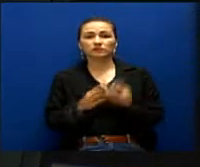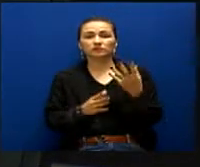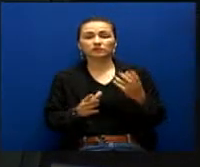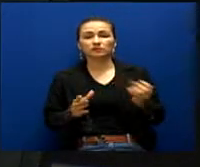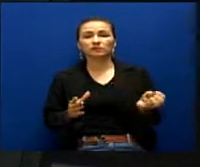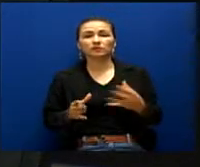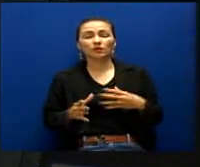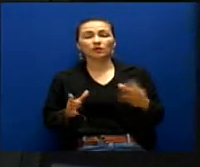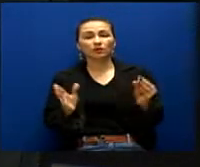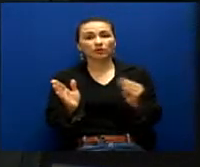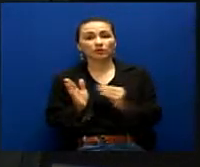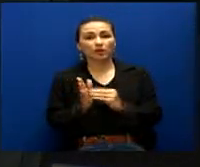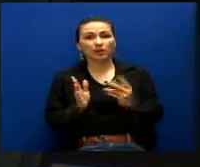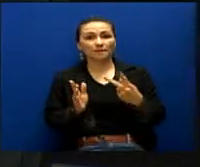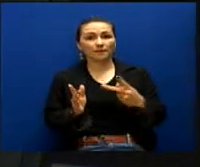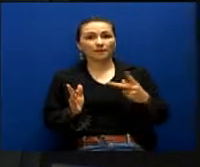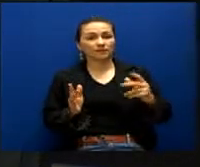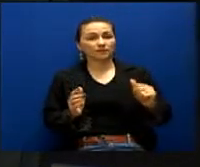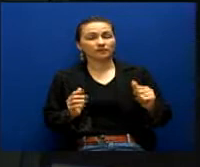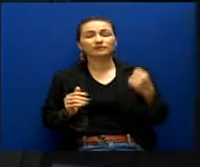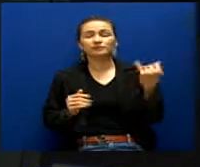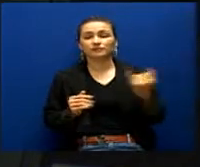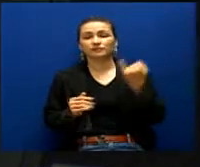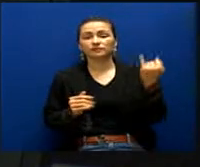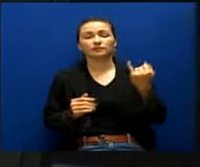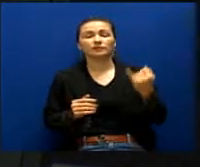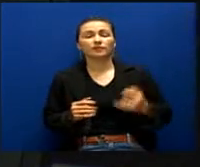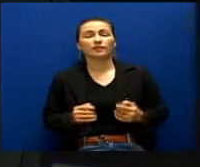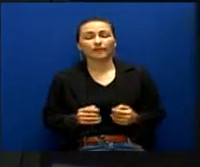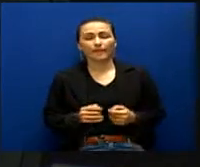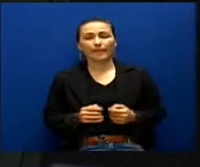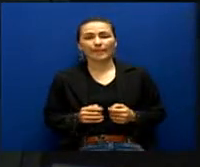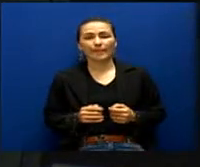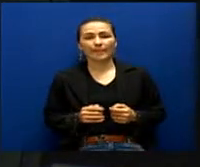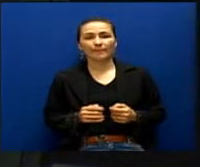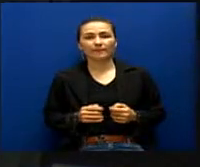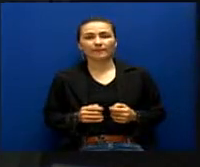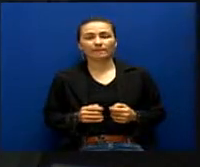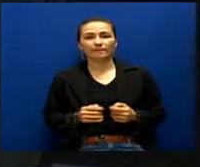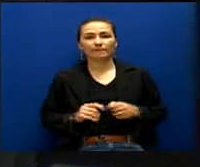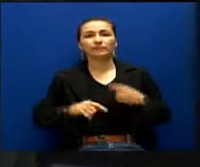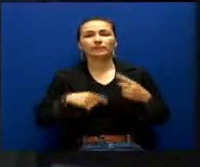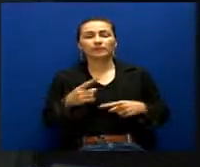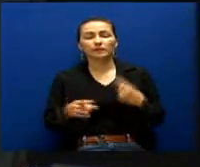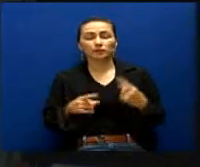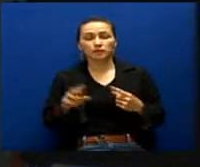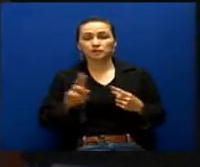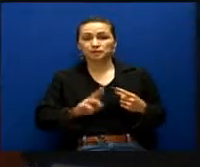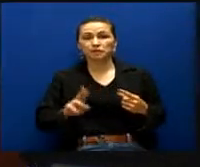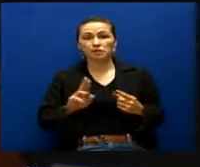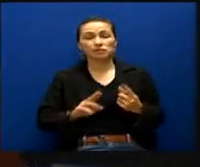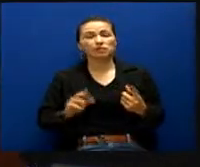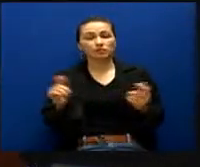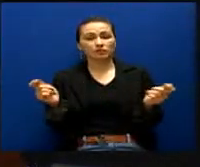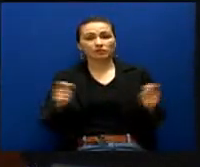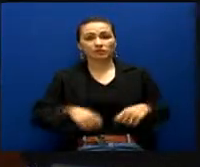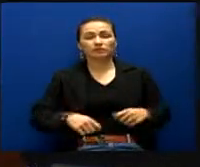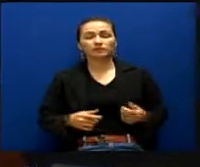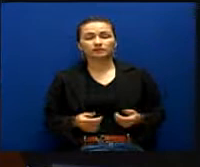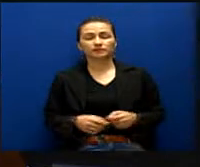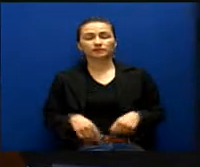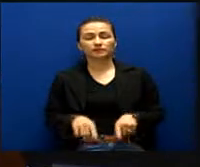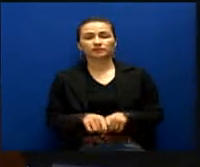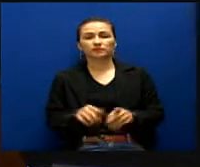PPA para ele poder resgatar dentro do orçamento. Né? Exato. E até, vereador Martinez... Eu peço a